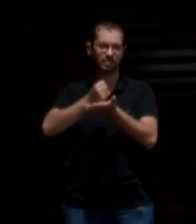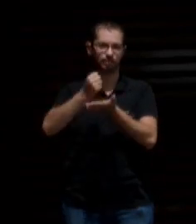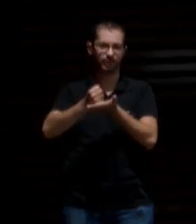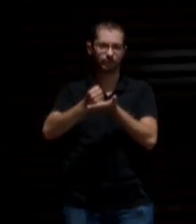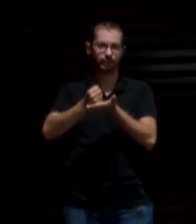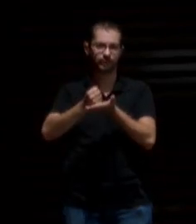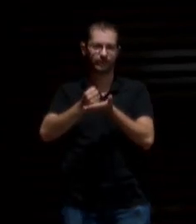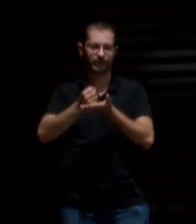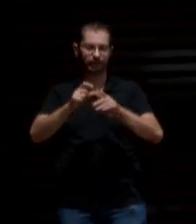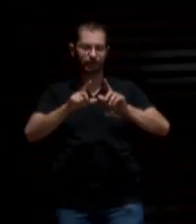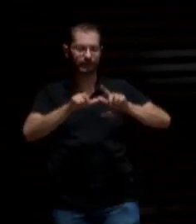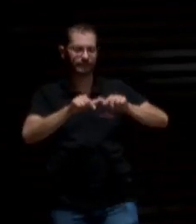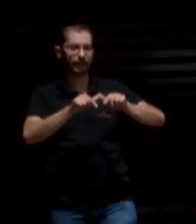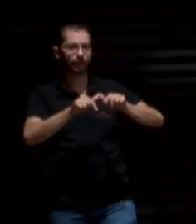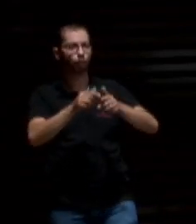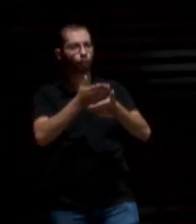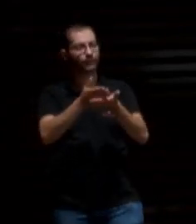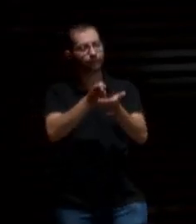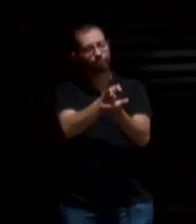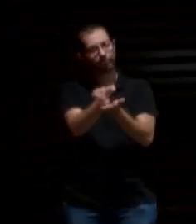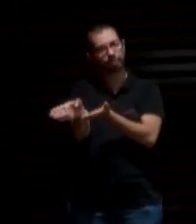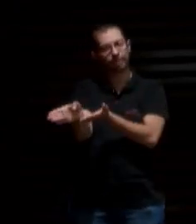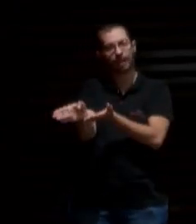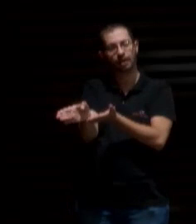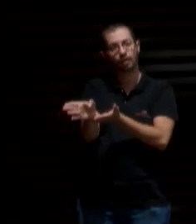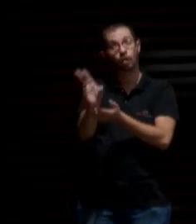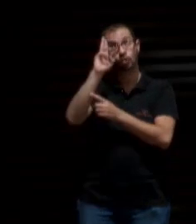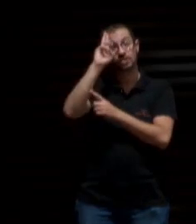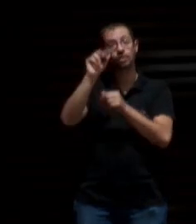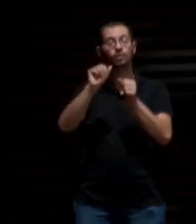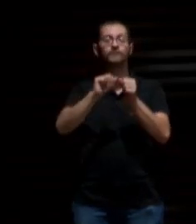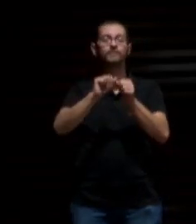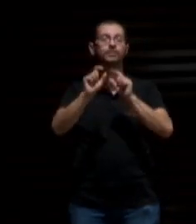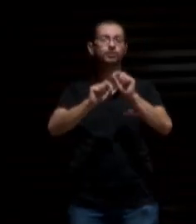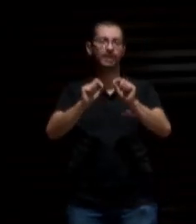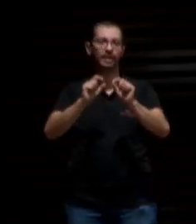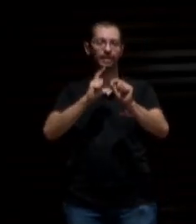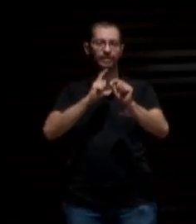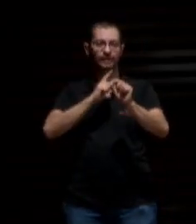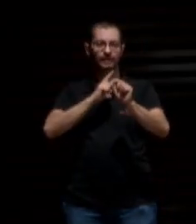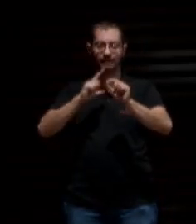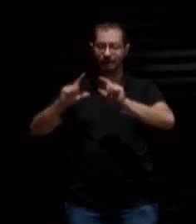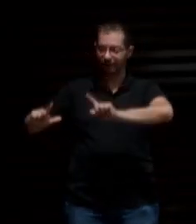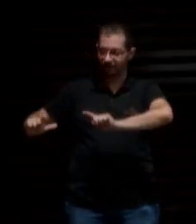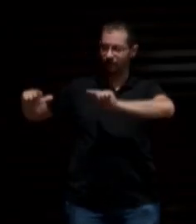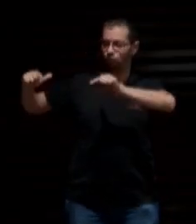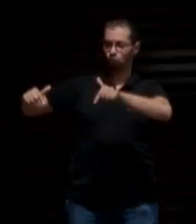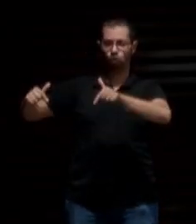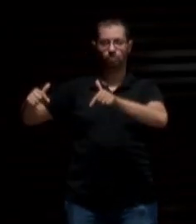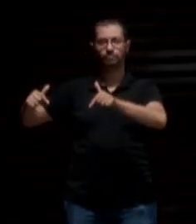se desviar do Senhor, então o Senhor, o que ele fez? Levantou uma nação inimiga chamada Assíria, e a Síria foi executar